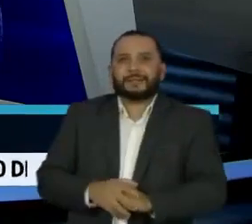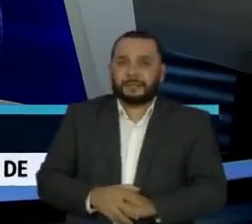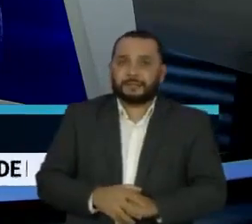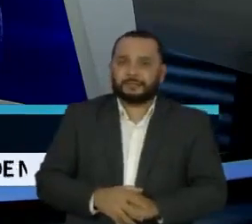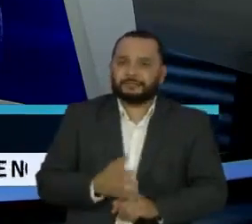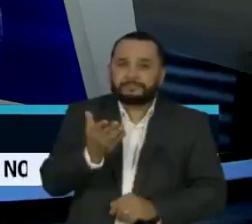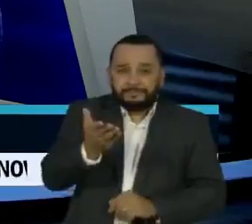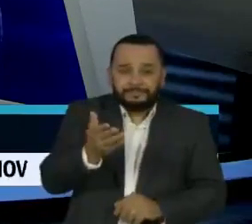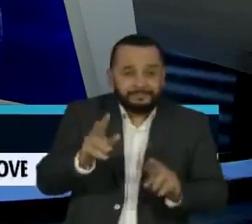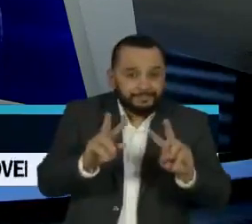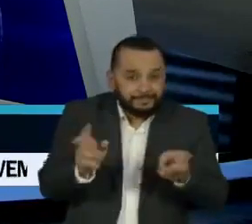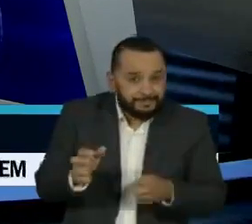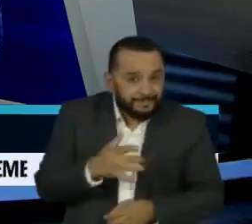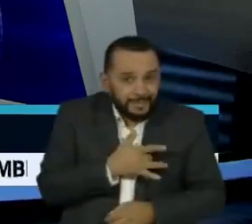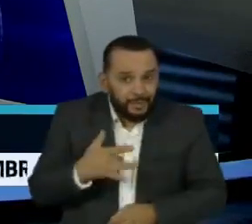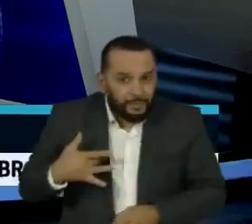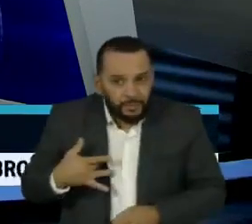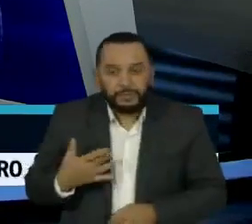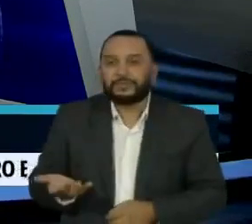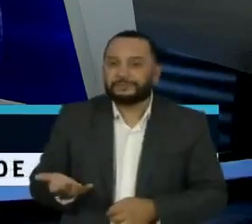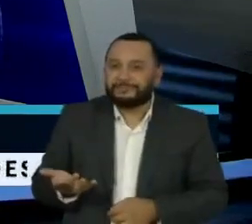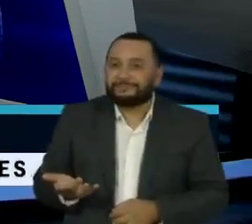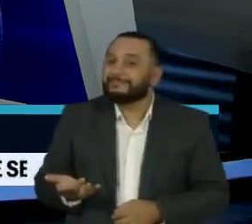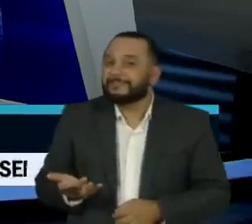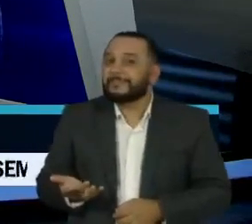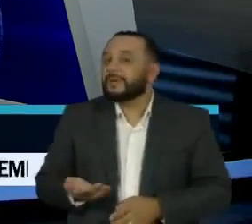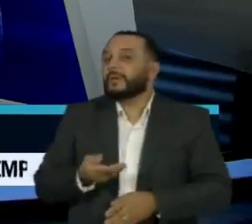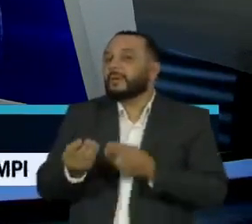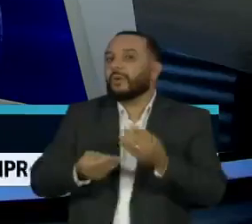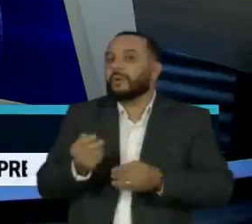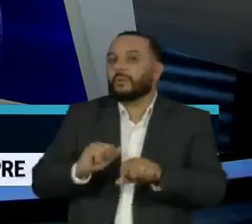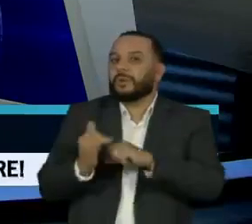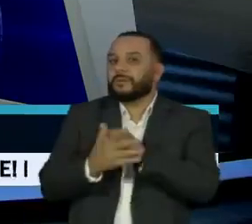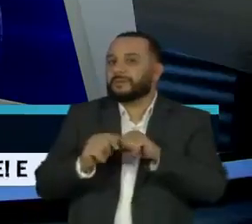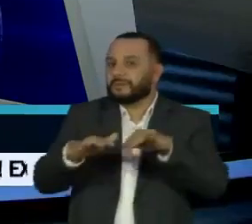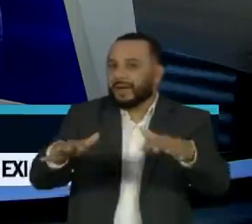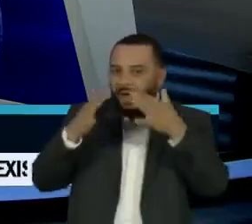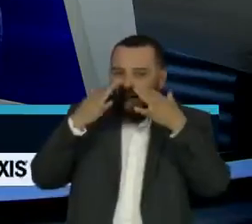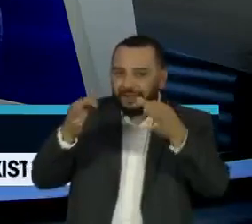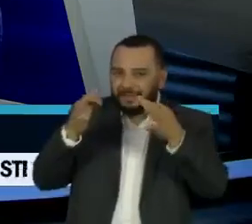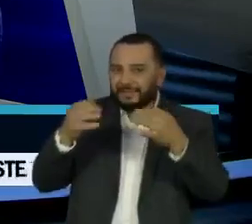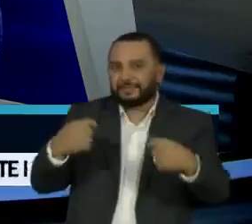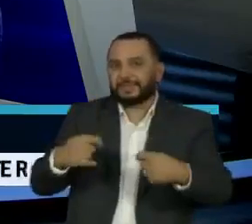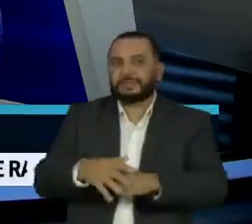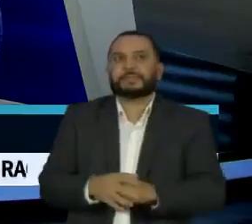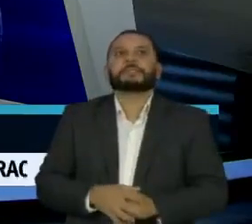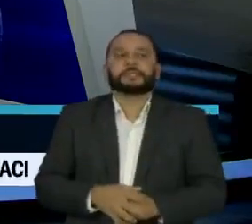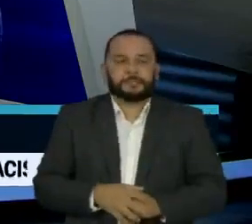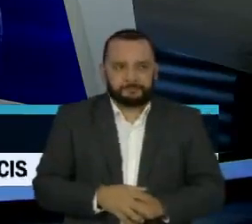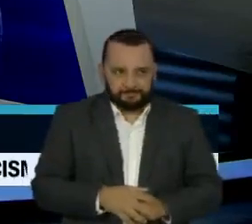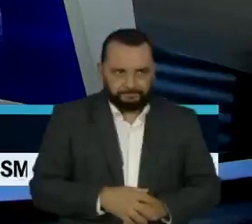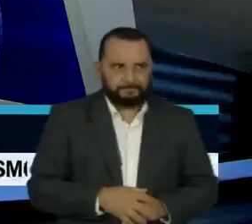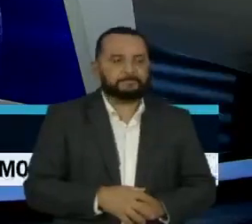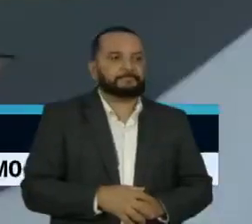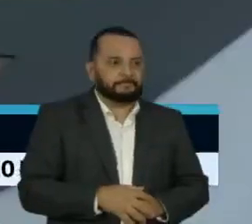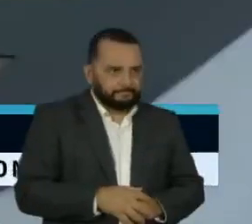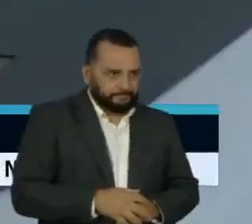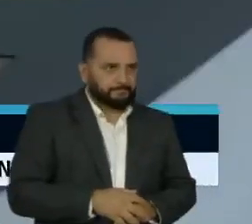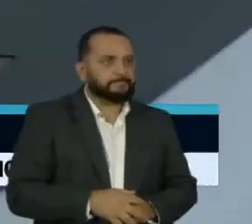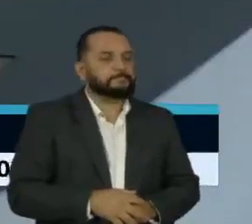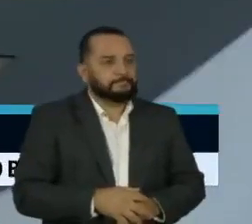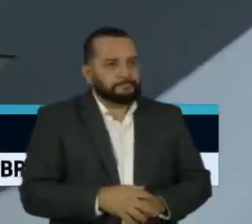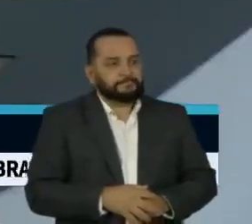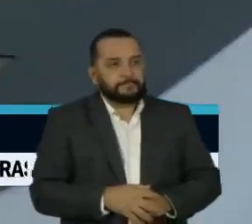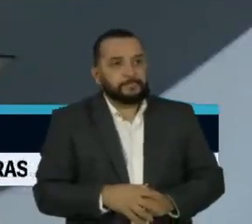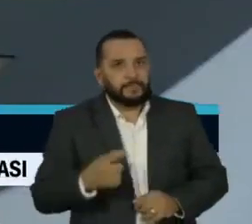relação à saúde, só para a gente finalizar, um olhar mais atento nessa possível segunda onda, né, doutor Saldiva? Sem dúvida. Mas você falou que a gente